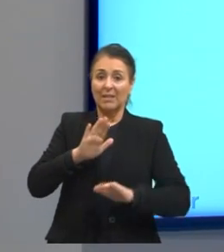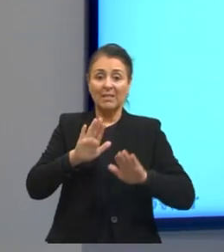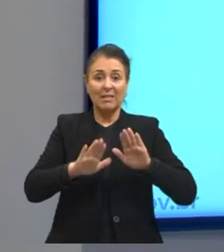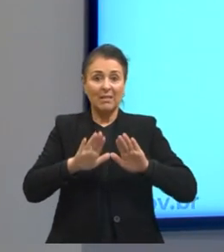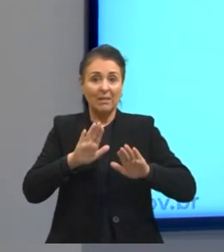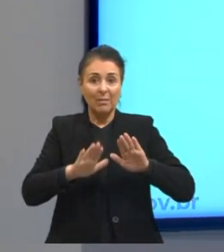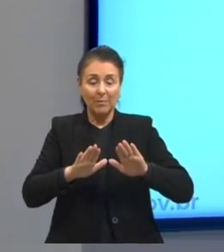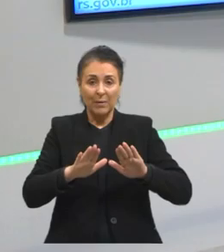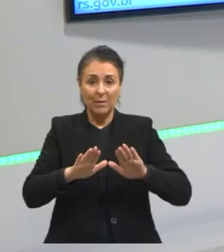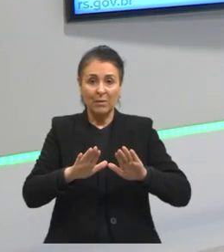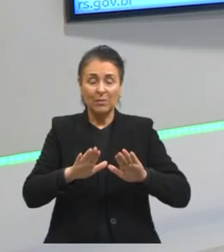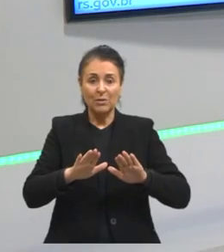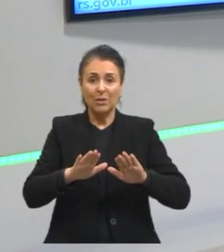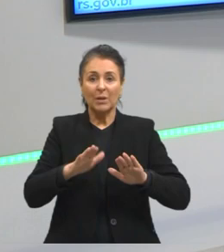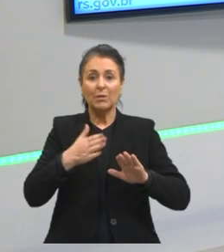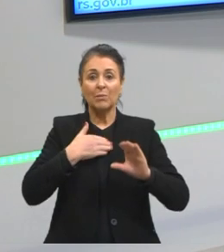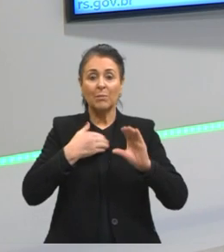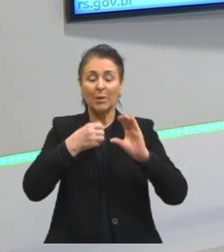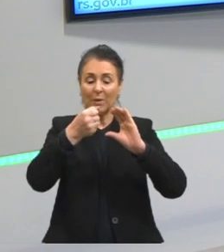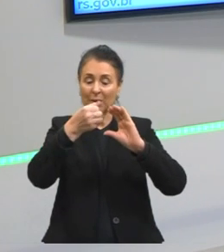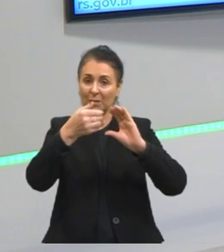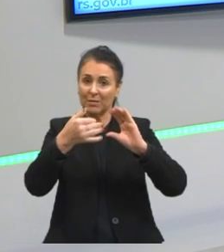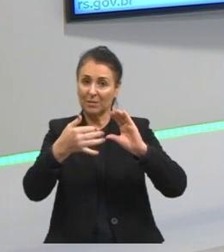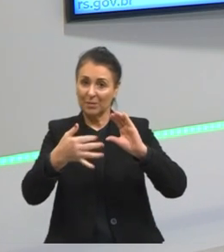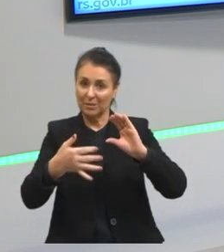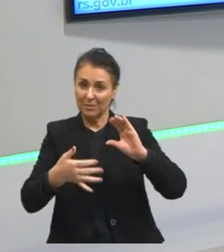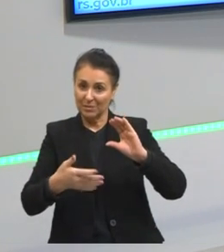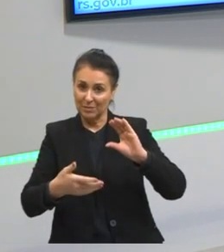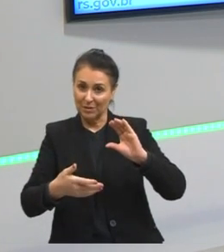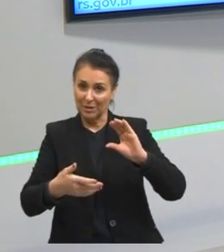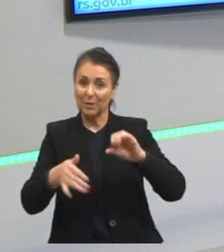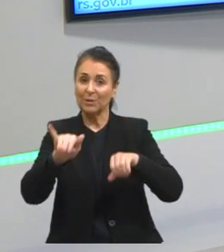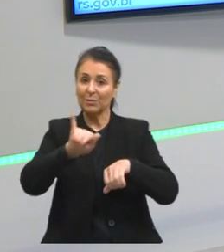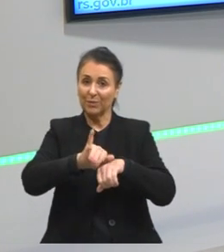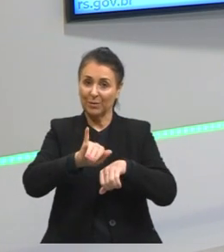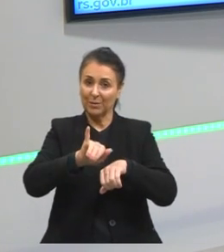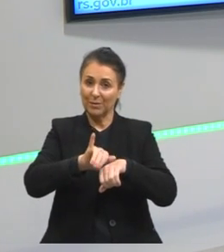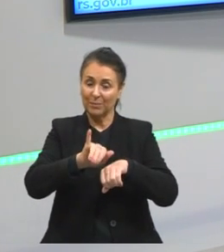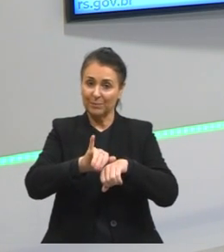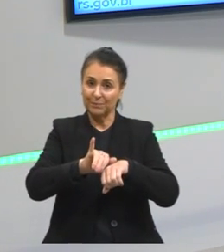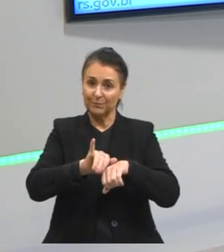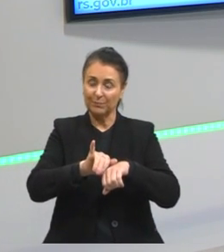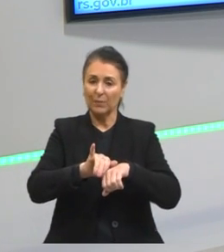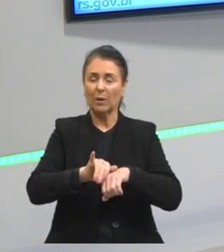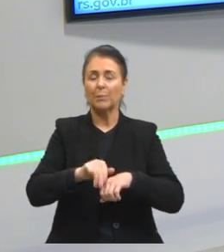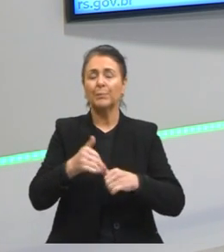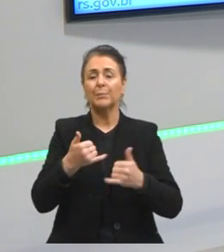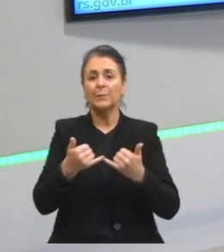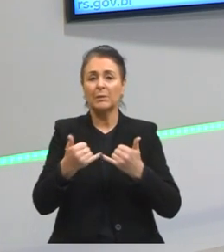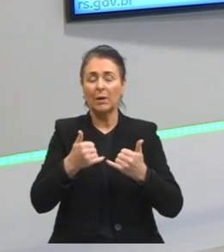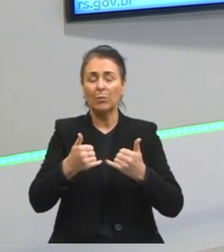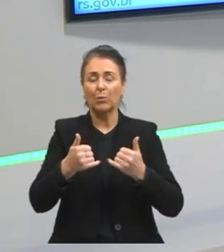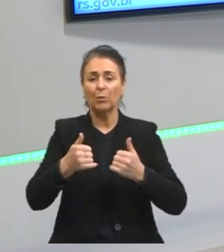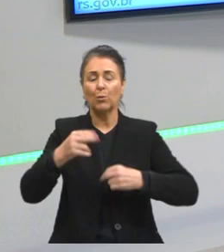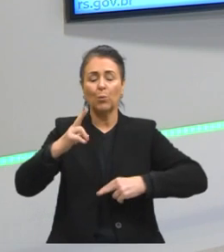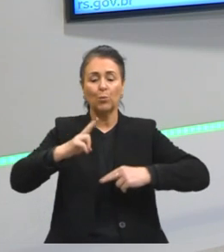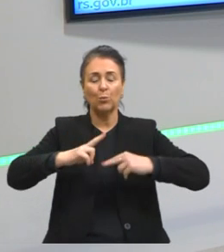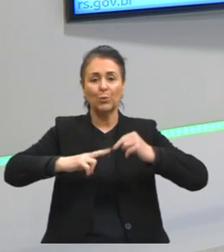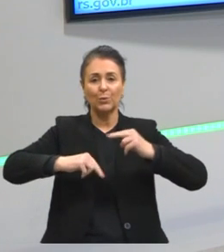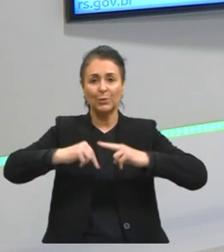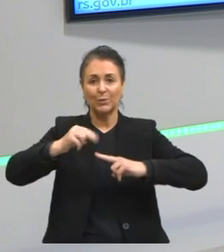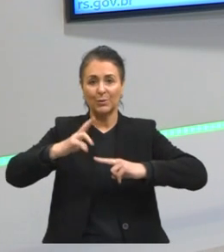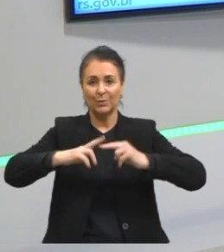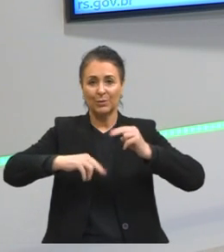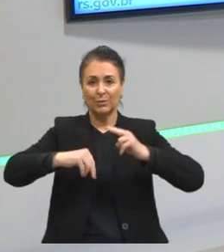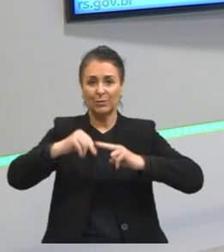ali com este objeto. Então, por exemplo, num São João, eu posso dizer que a fogueira é